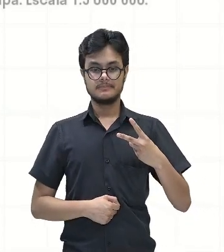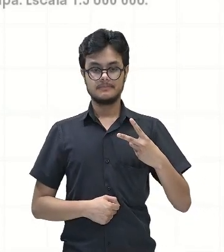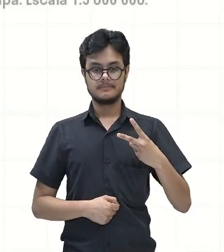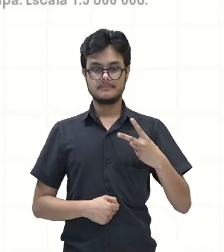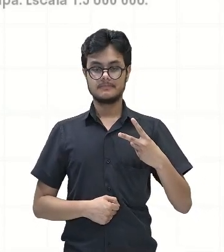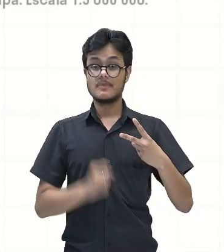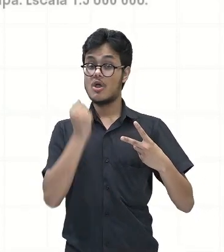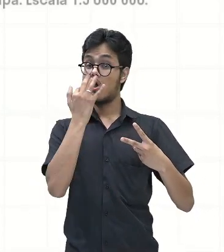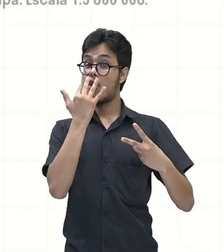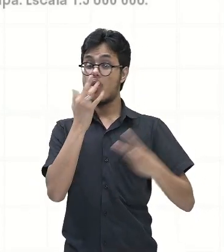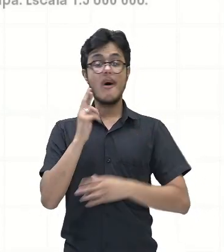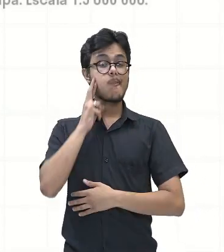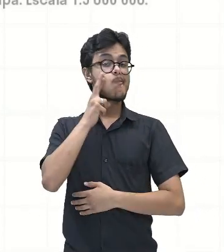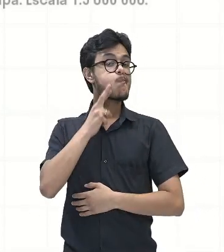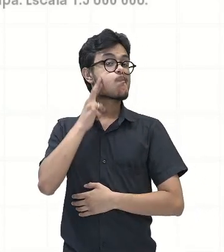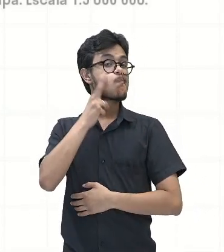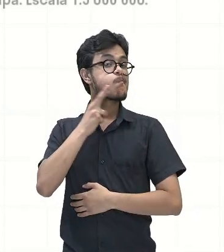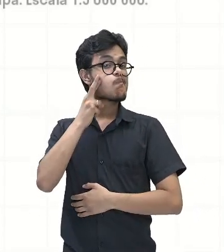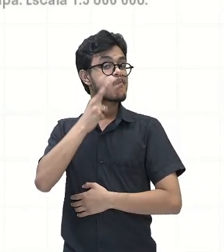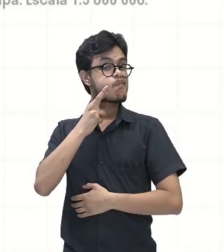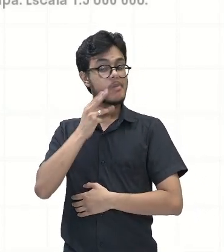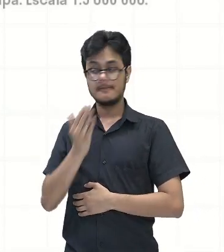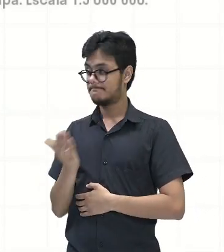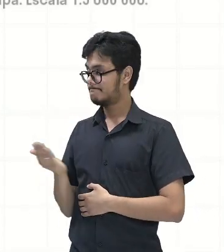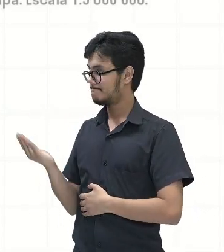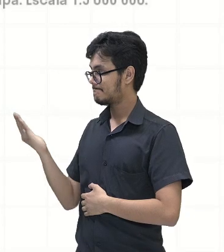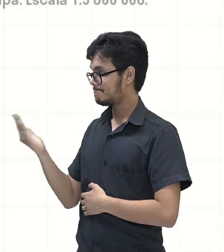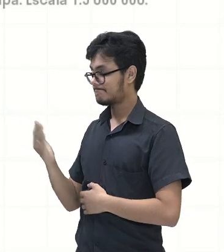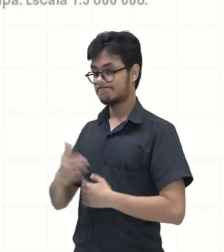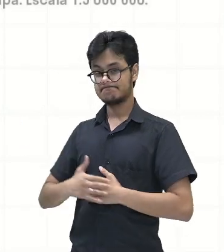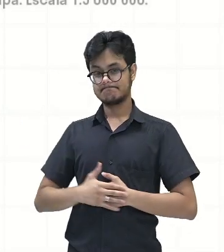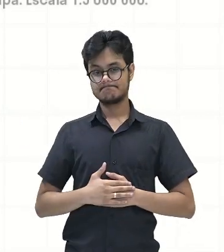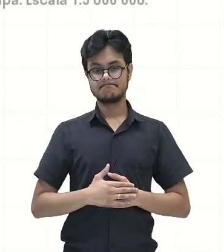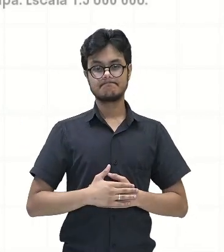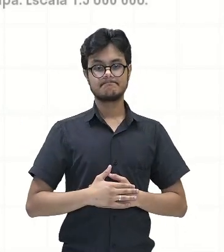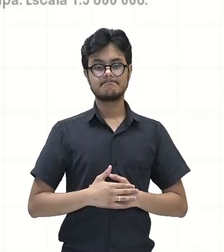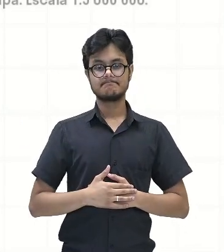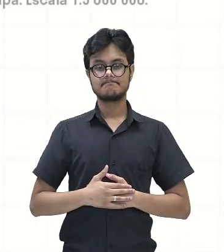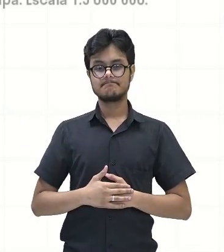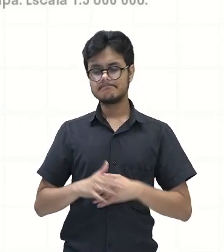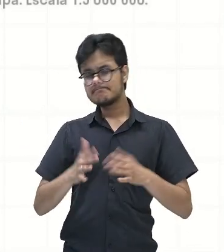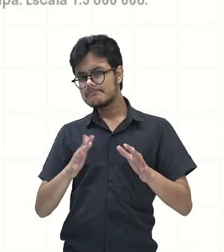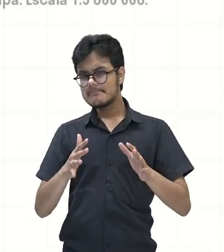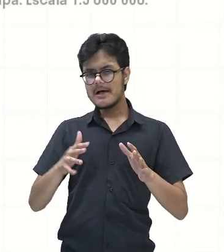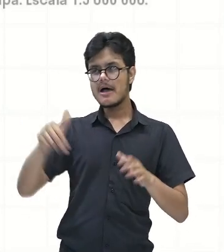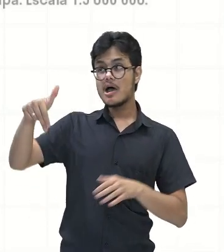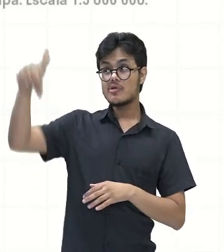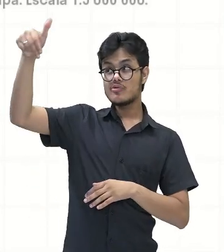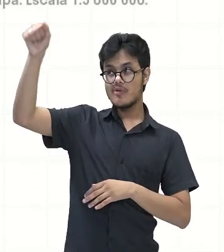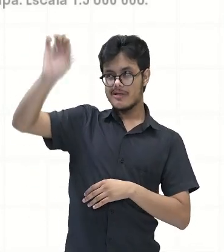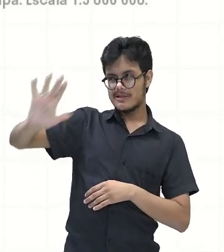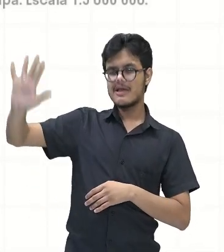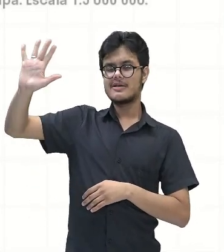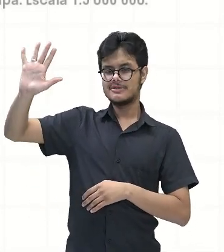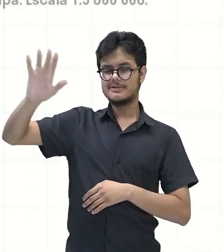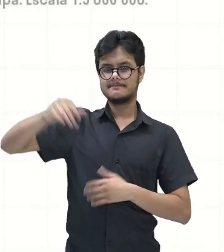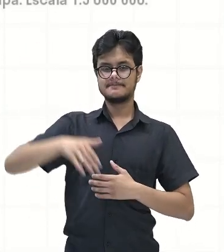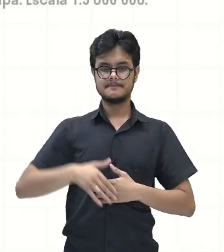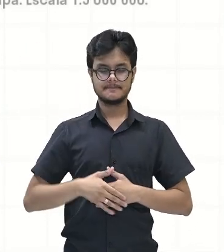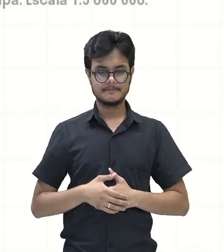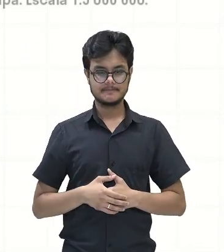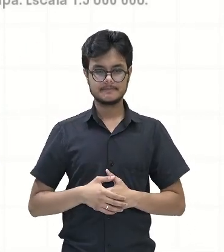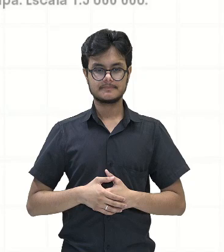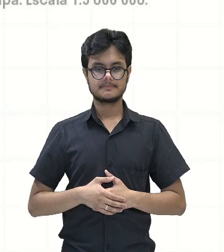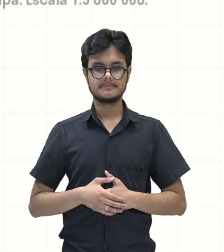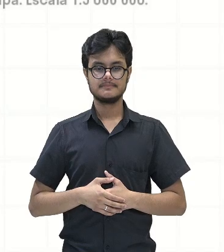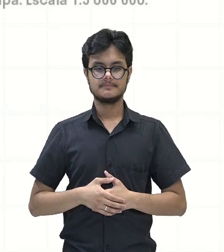cor rosa aí do nosso mapa, né? Que está na parte norte da região nordeste, aí, abrangendo alguns estados